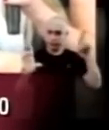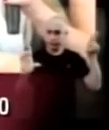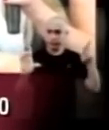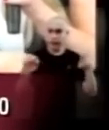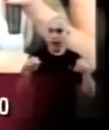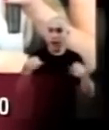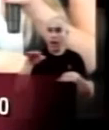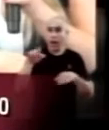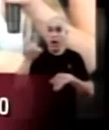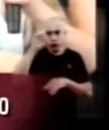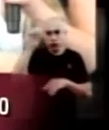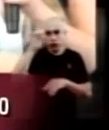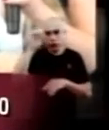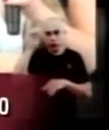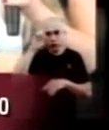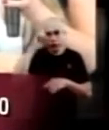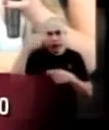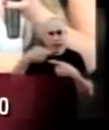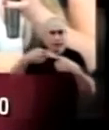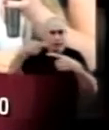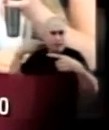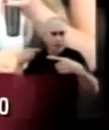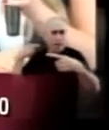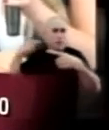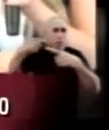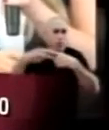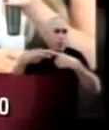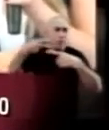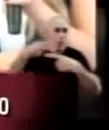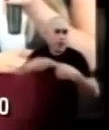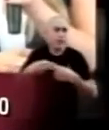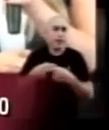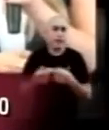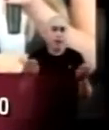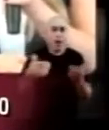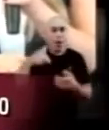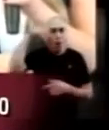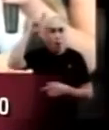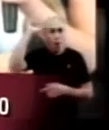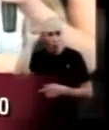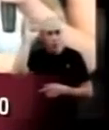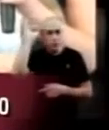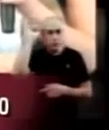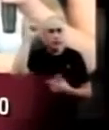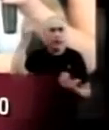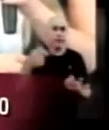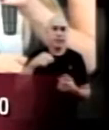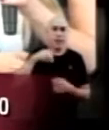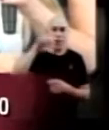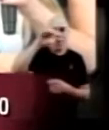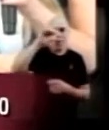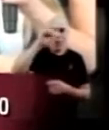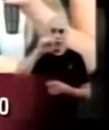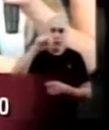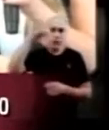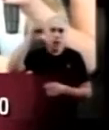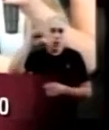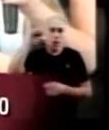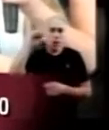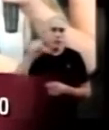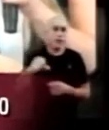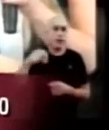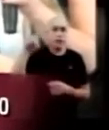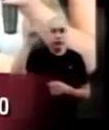também mostrando que eles vêm reduzindo ao longo do tempo. Hoje, ontem, na verdade, nós estávamos com 89 casos em média por